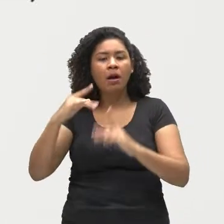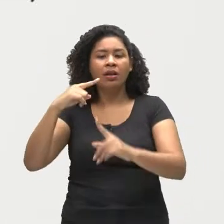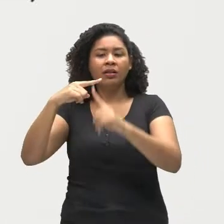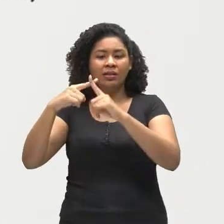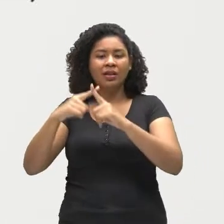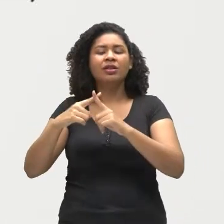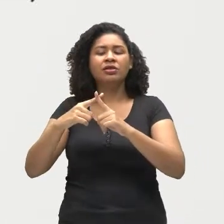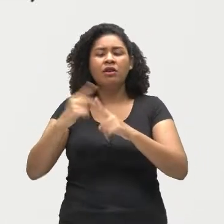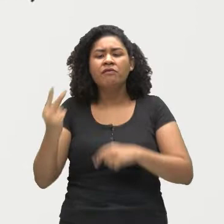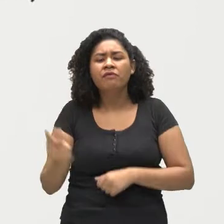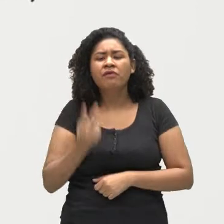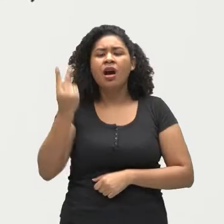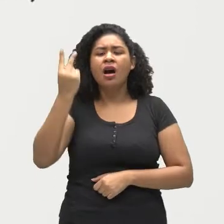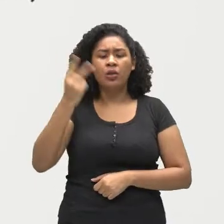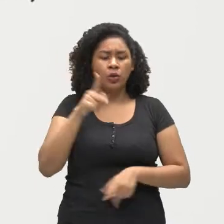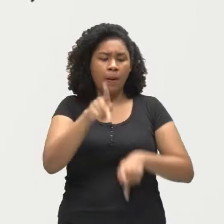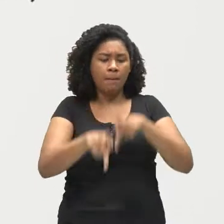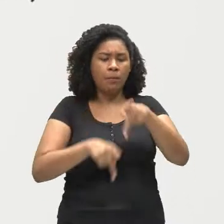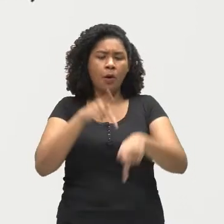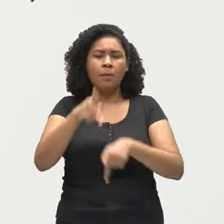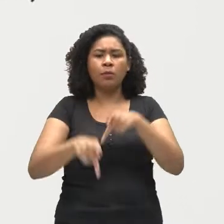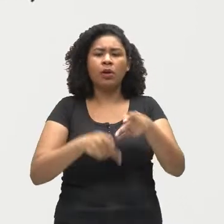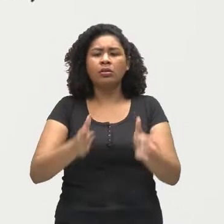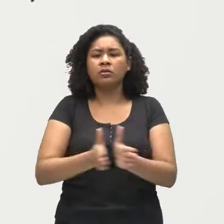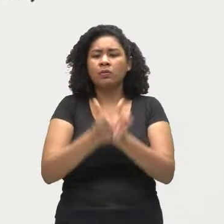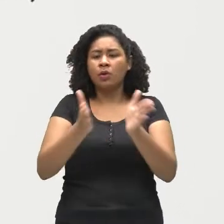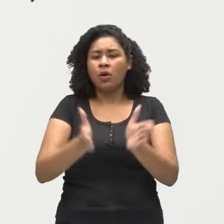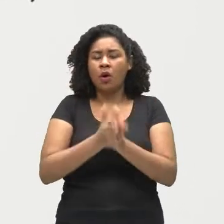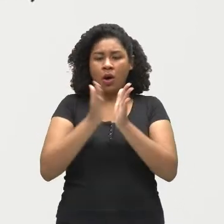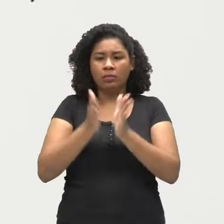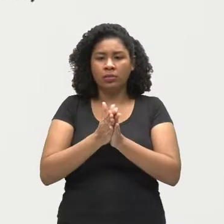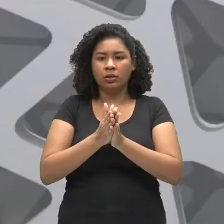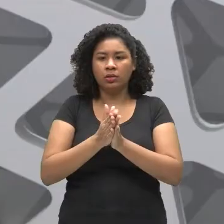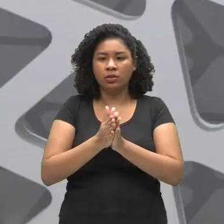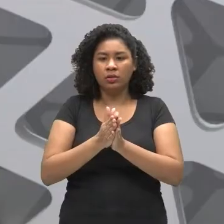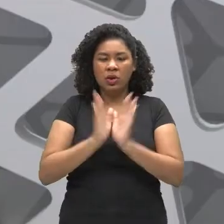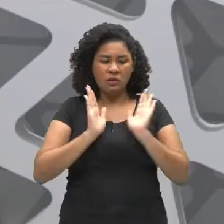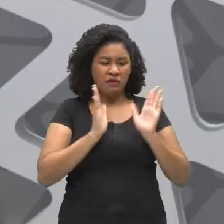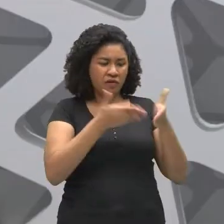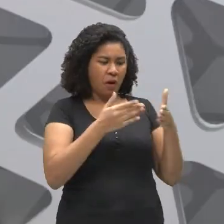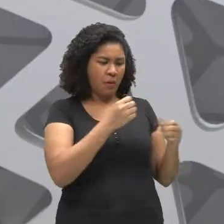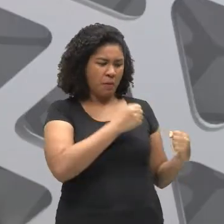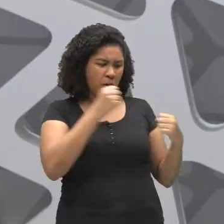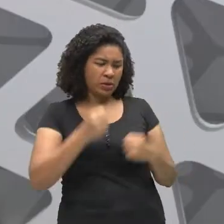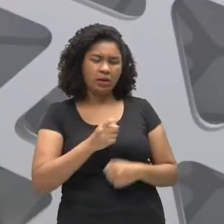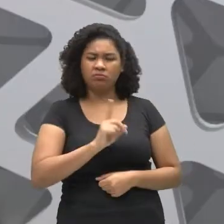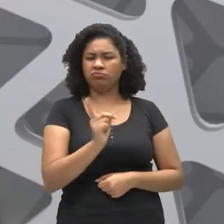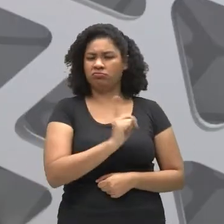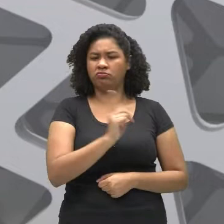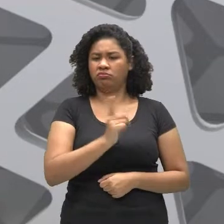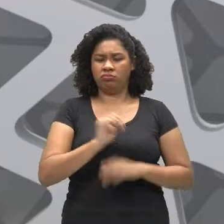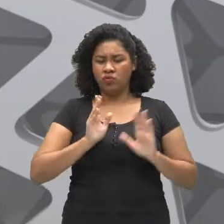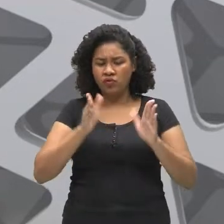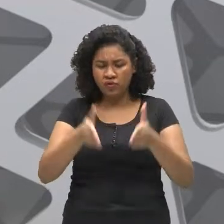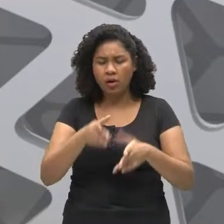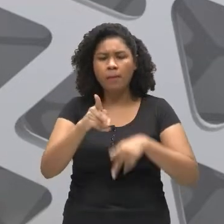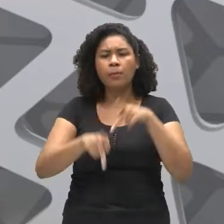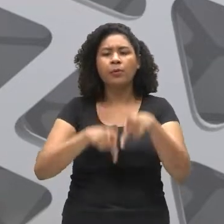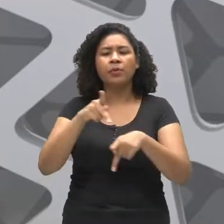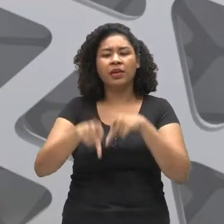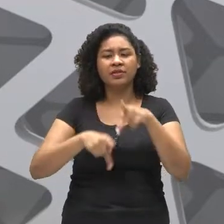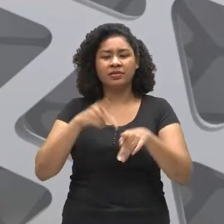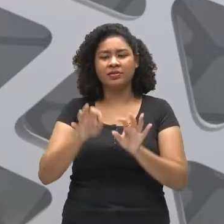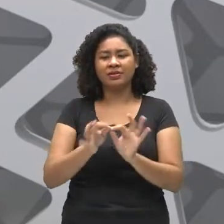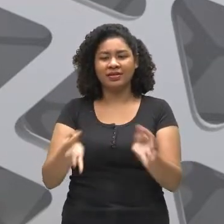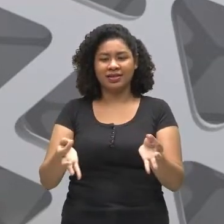mais necessitados e não ao poder. Então, veja bem, o humanismo, o cientificismo, eles vão trazer essa reflexão.